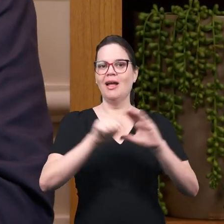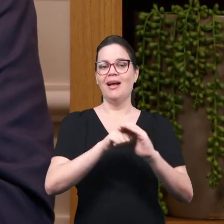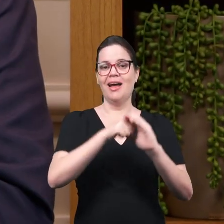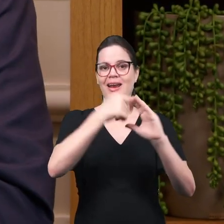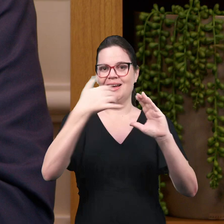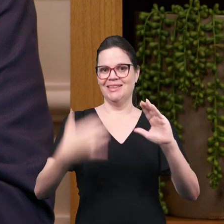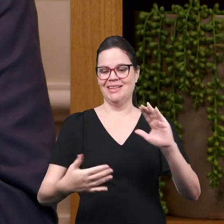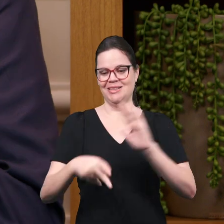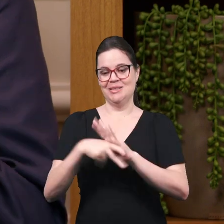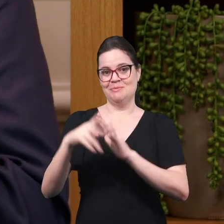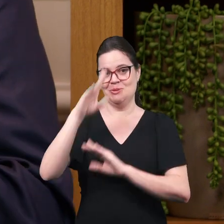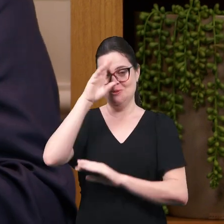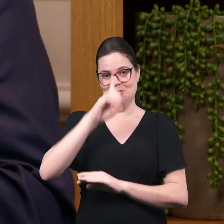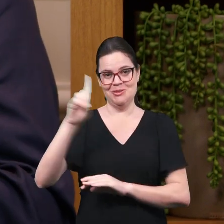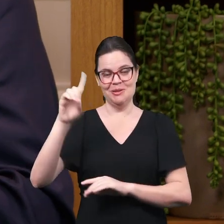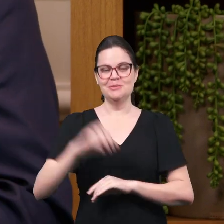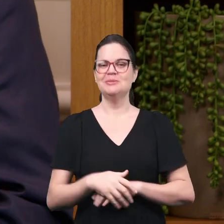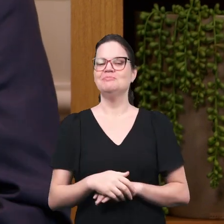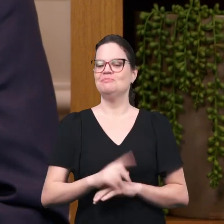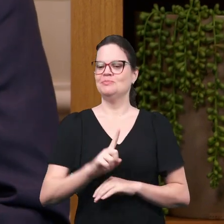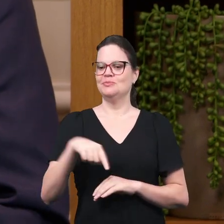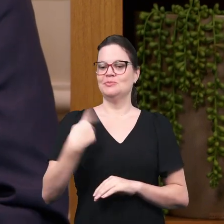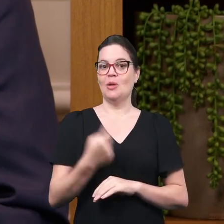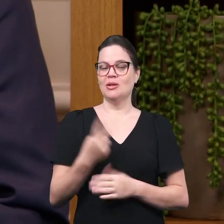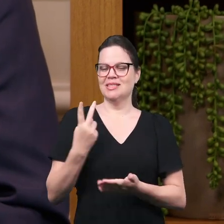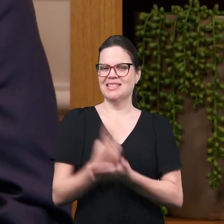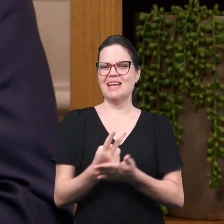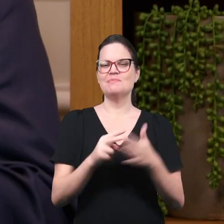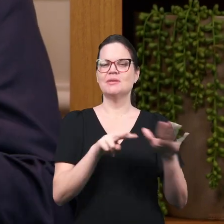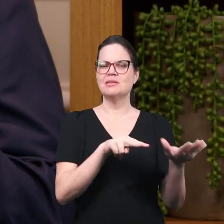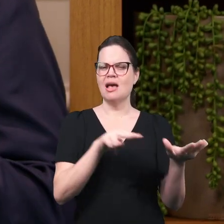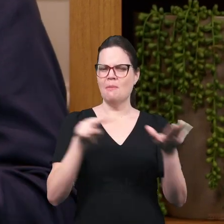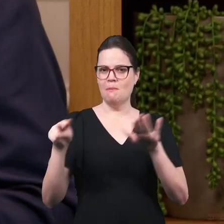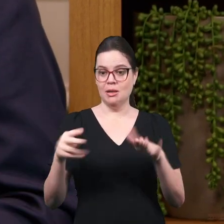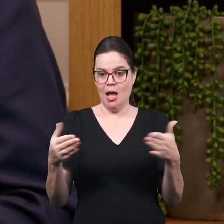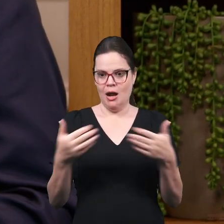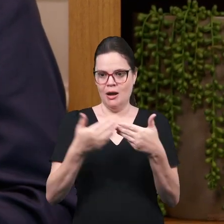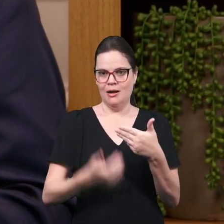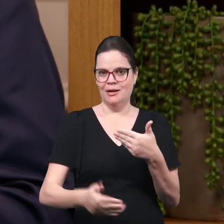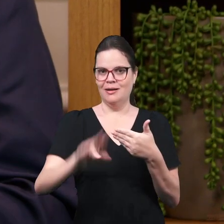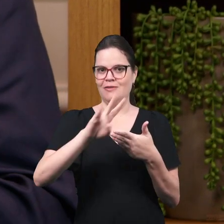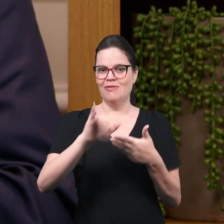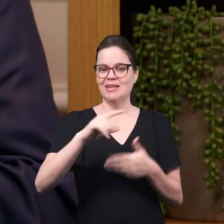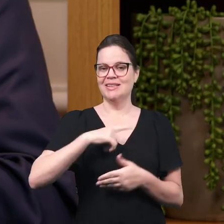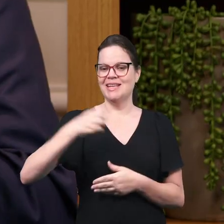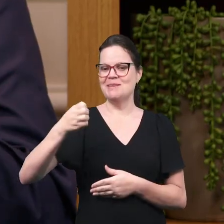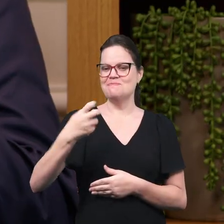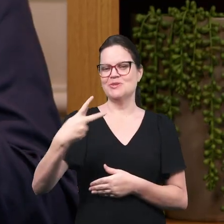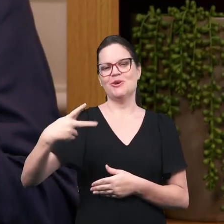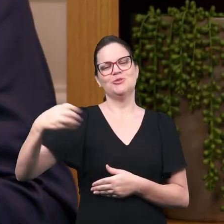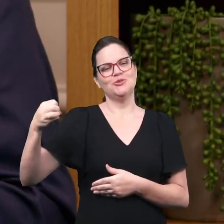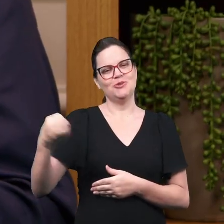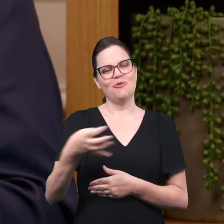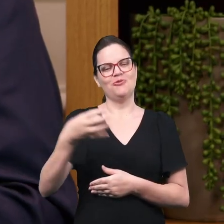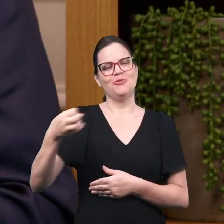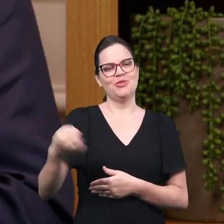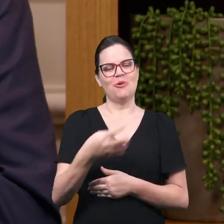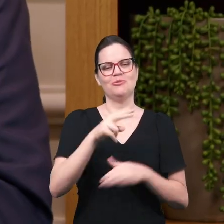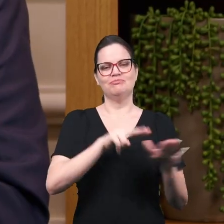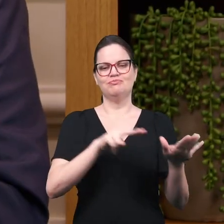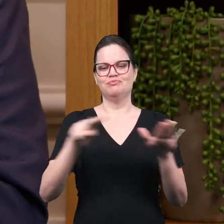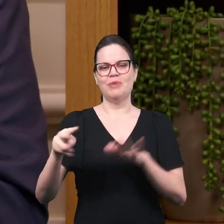de Deus. Estaremos semanalmente, a partir de agora, nesses novos episódios do